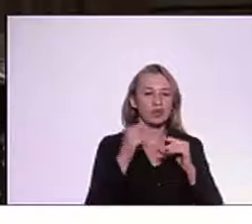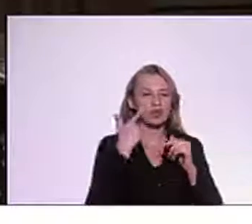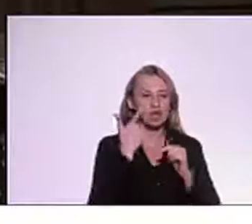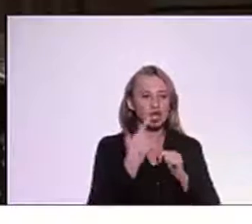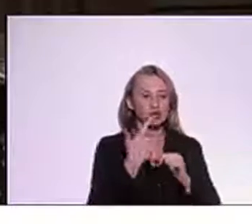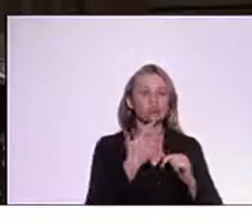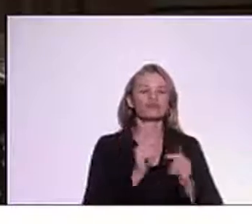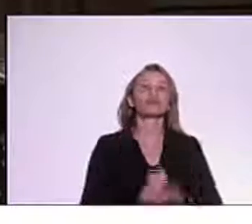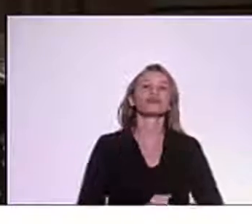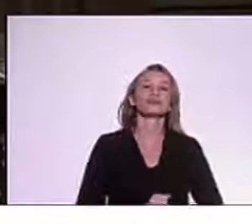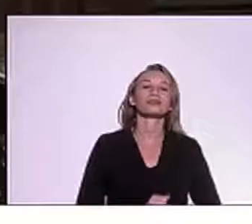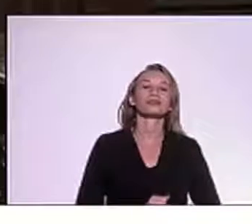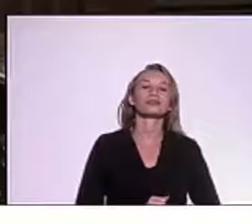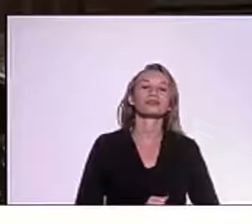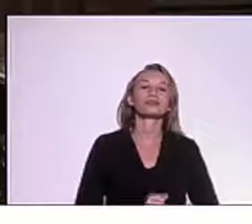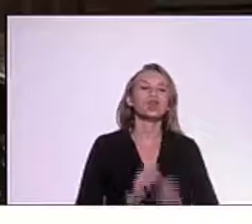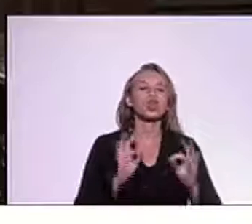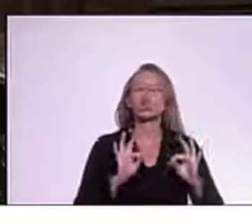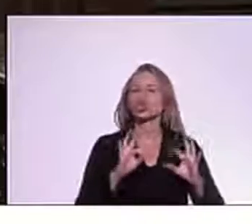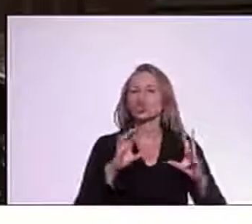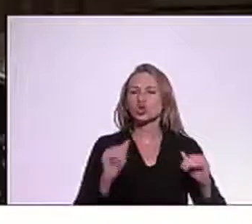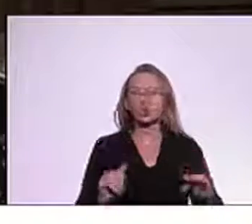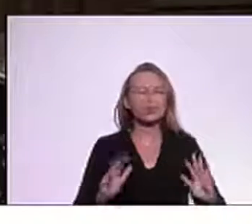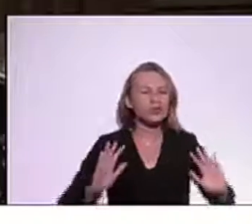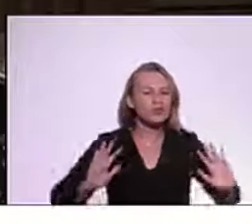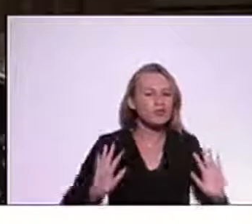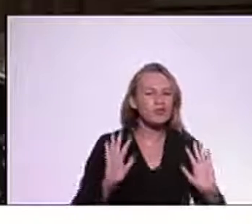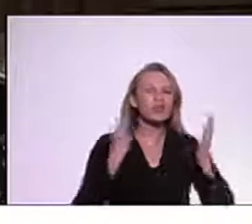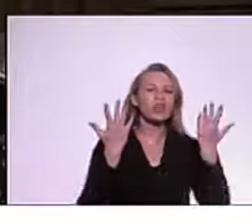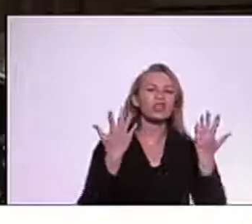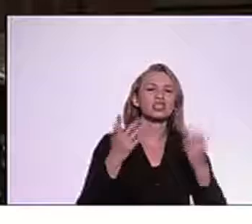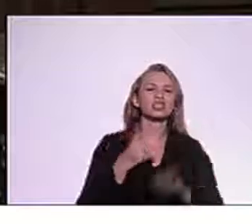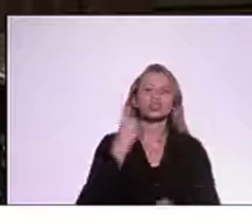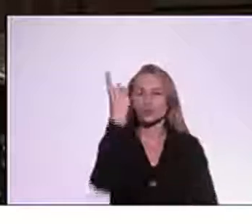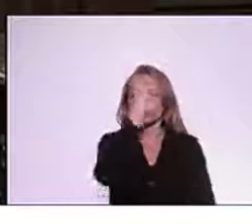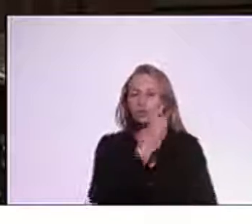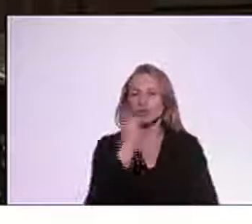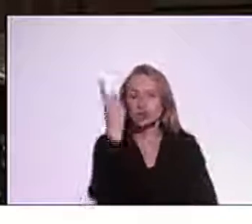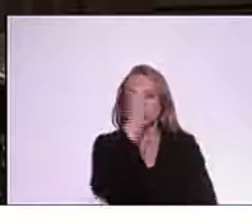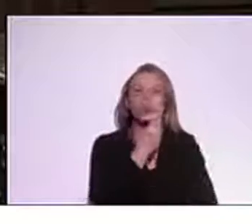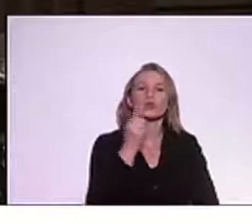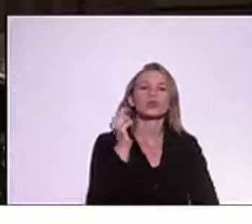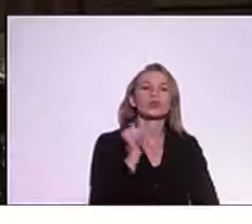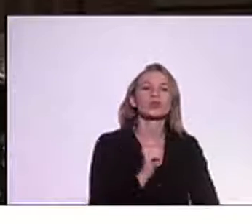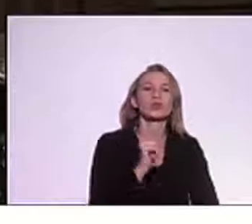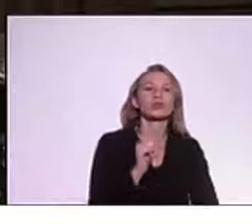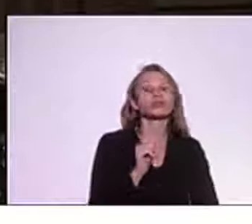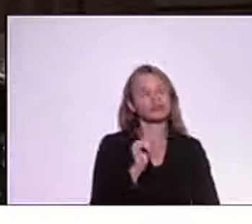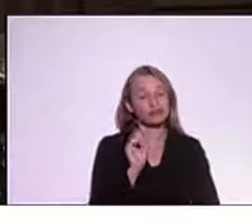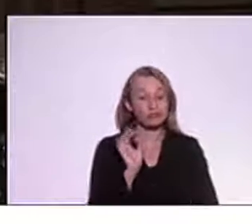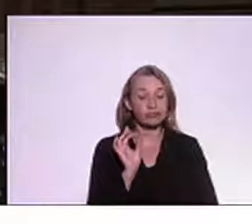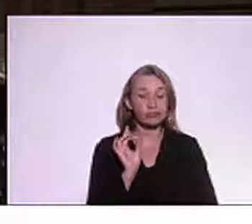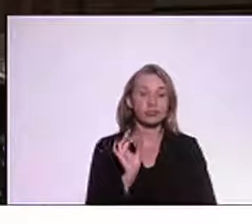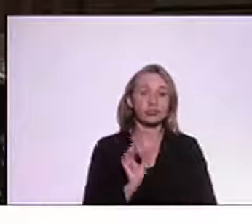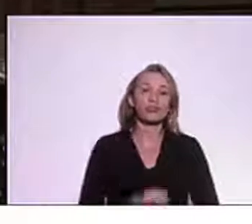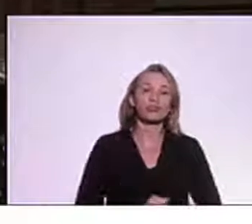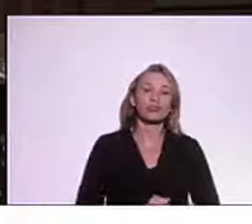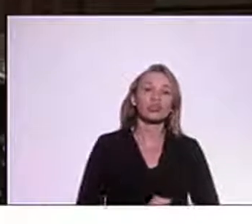assistindo, toda a programação de domingo que iria, sem dúvida